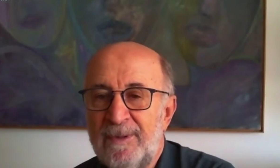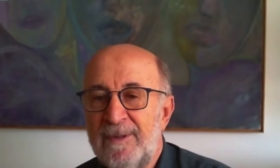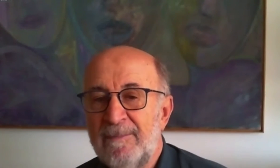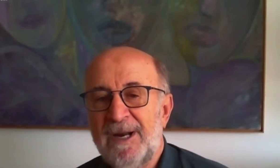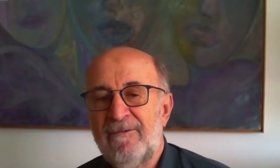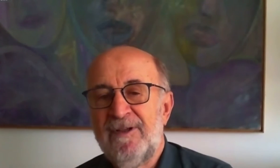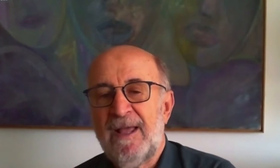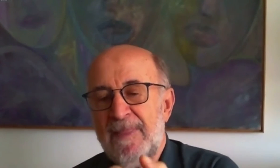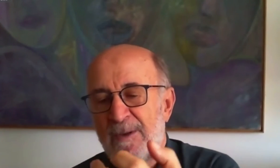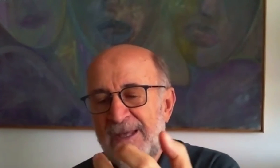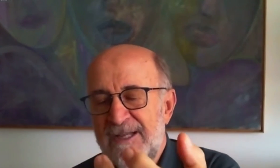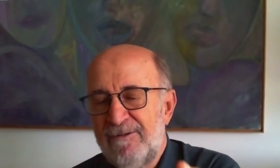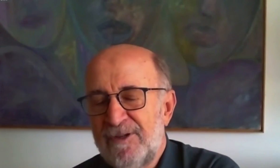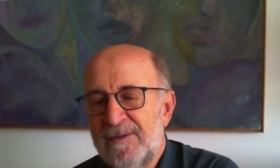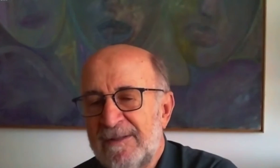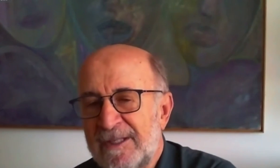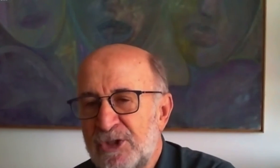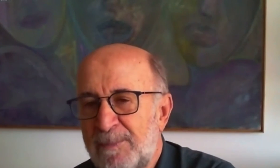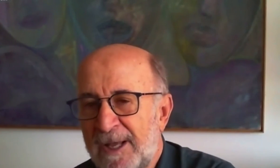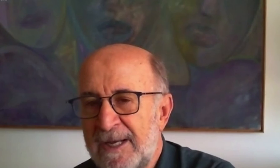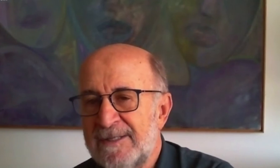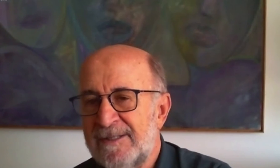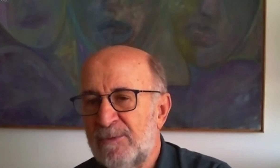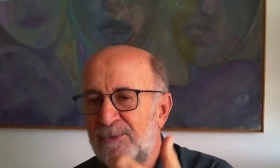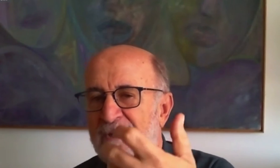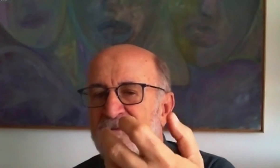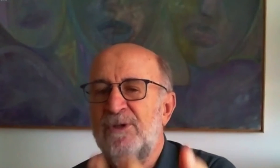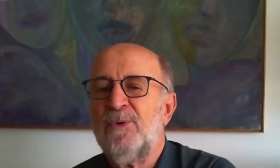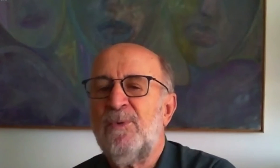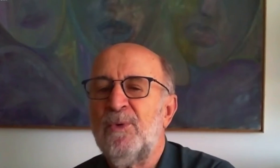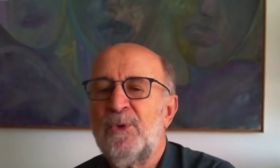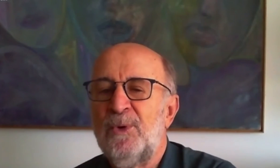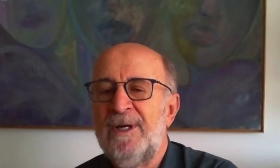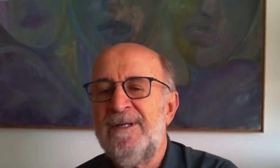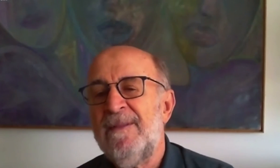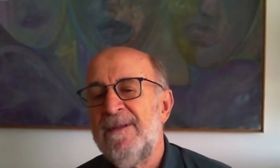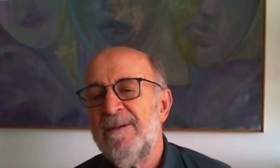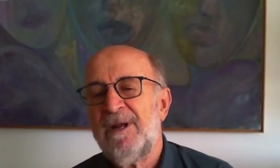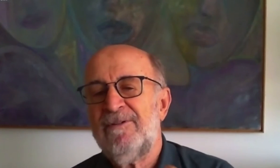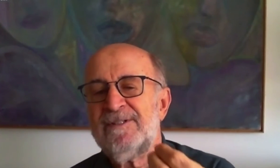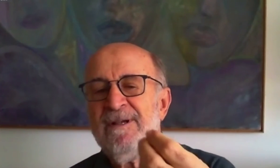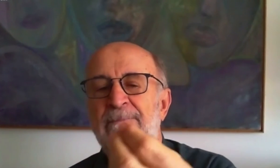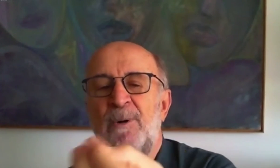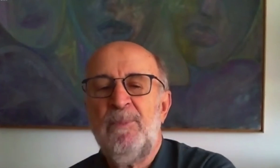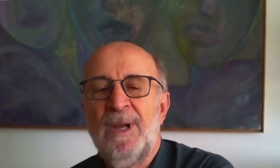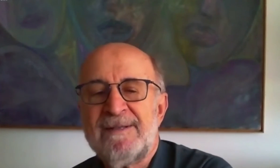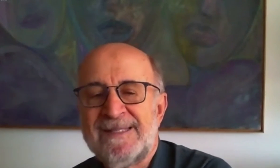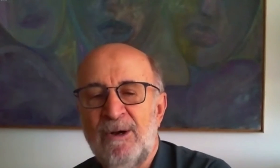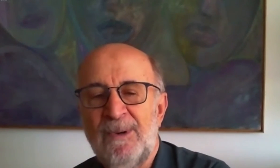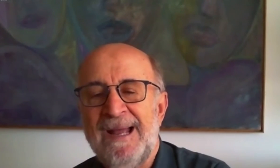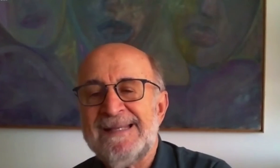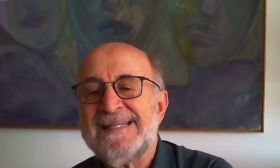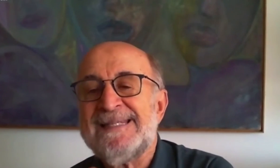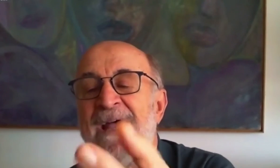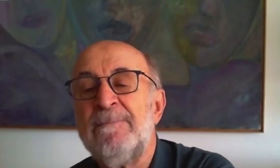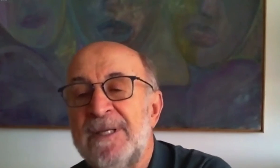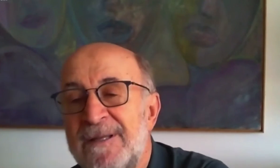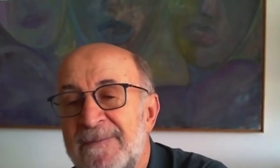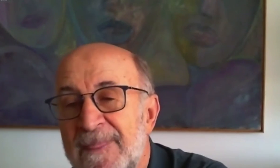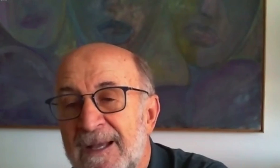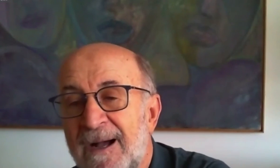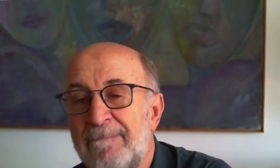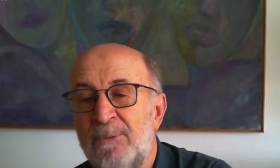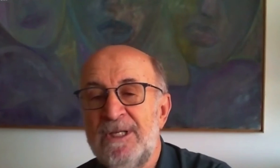monitoramento para ver, dando a devida transparência, com o devido controle, para ver se a população